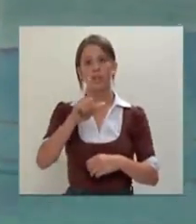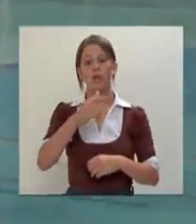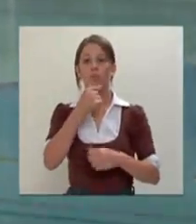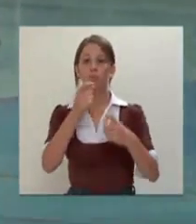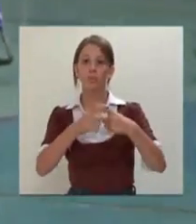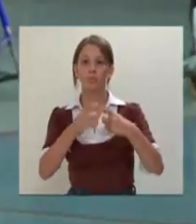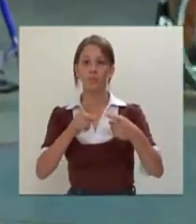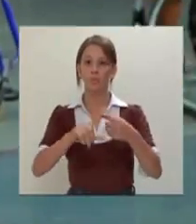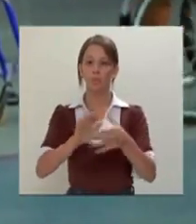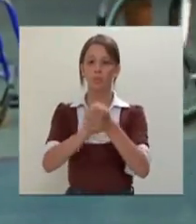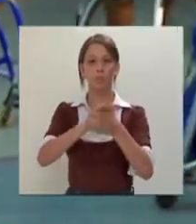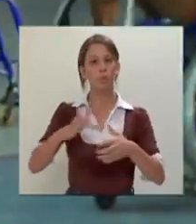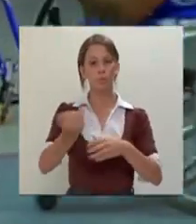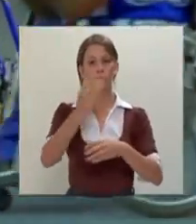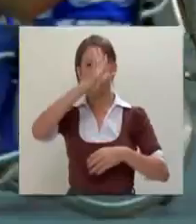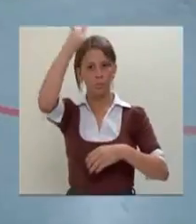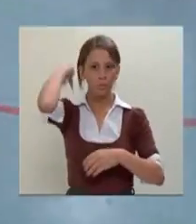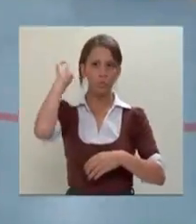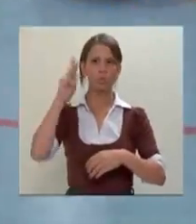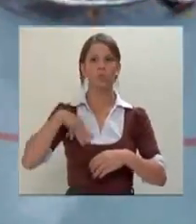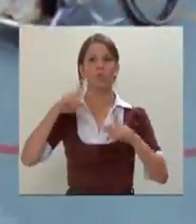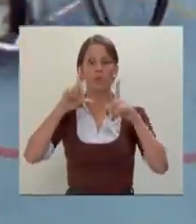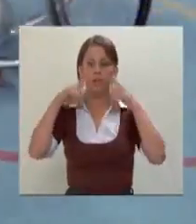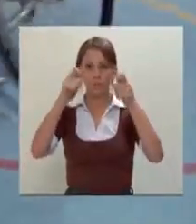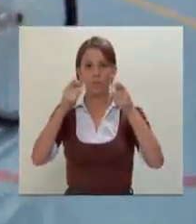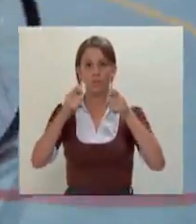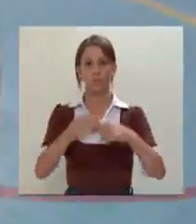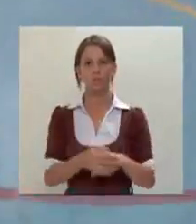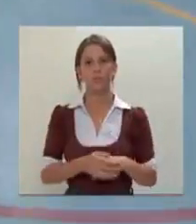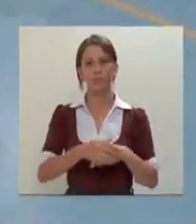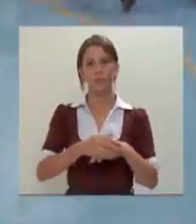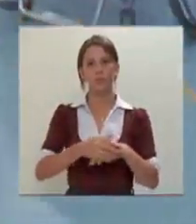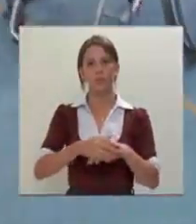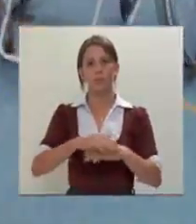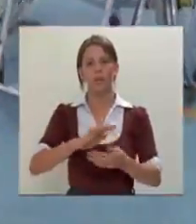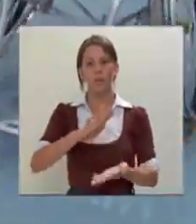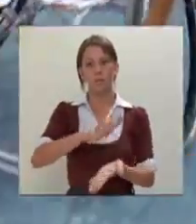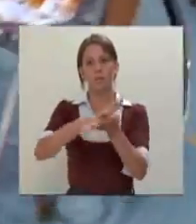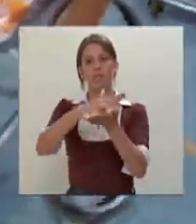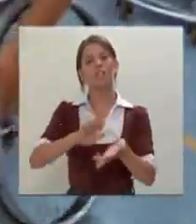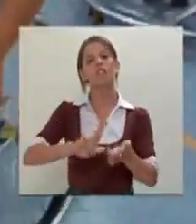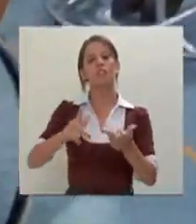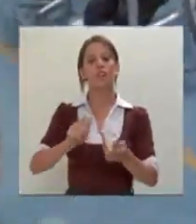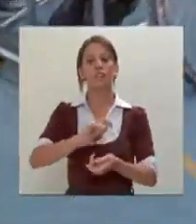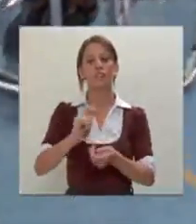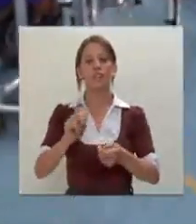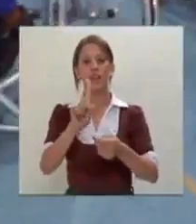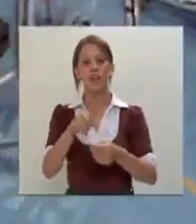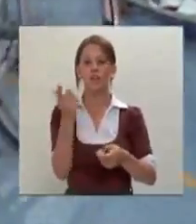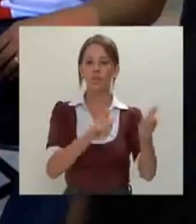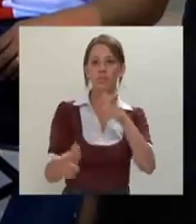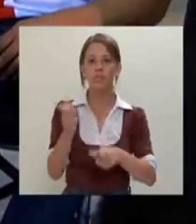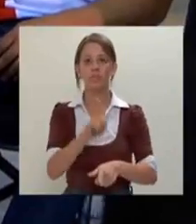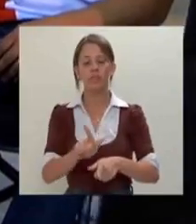os roqueiros, só 4 pontinhos. Final do jogo amistoso, ADEFAL SESI 24, Cachorro Urubu